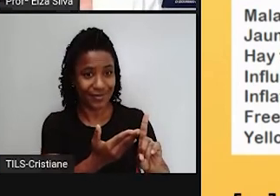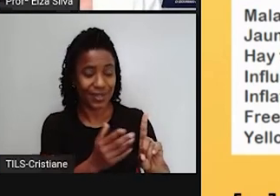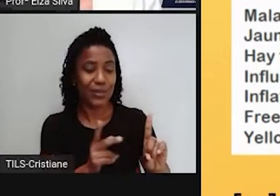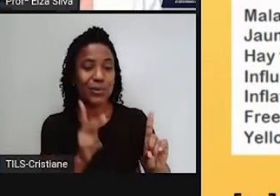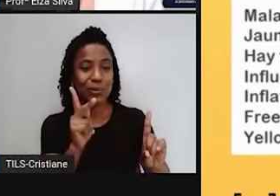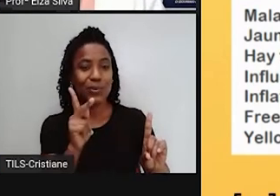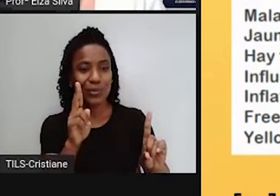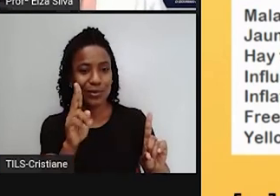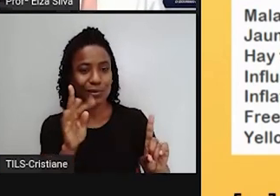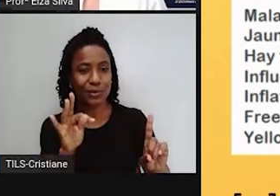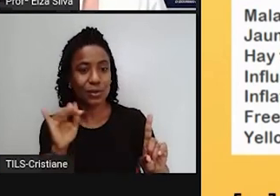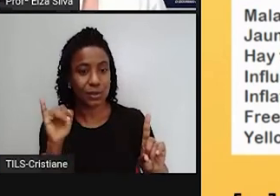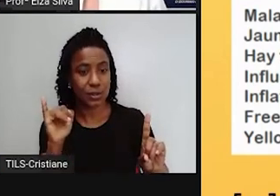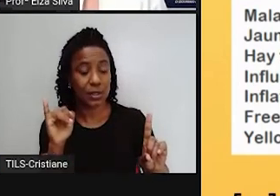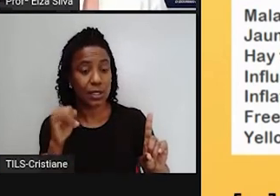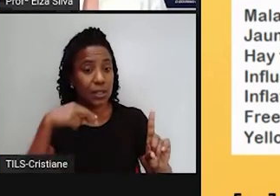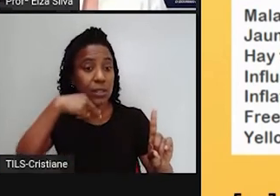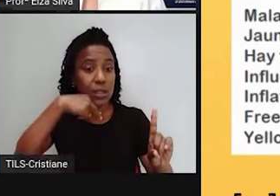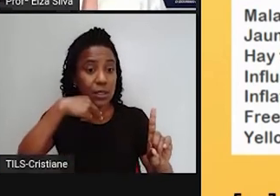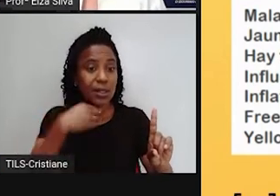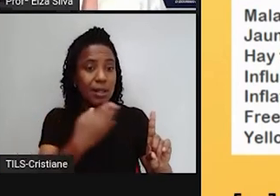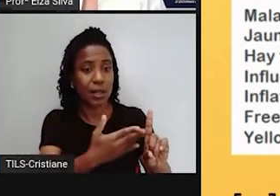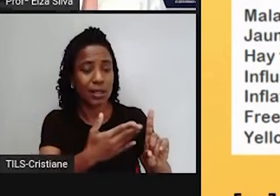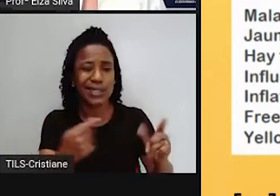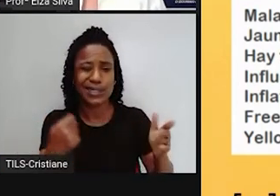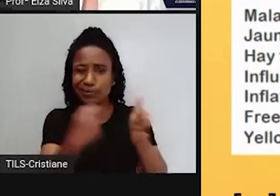travou contra a discriminação racial.